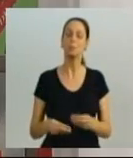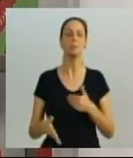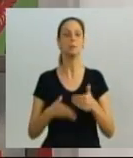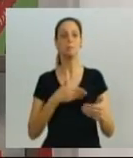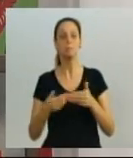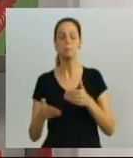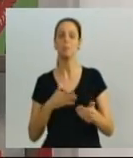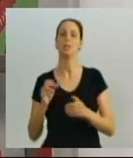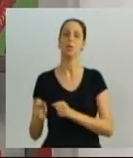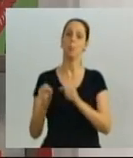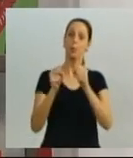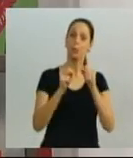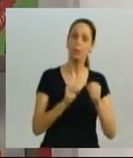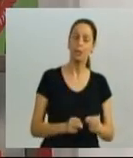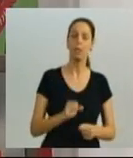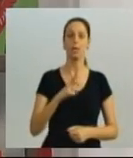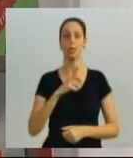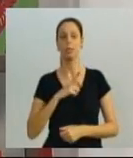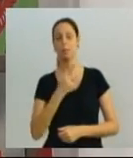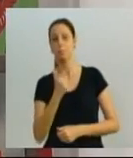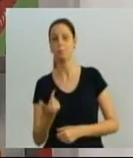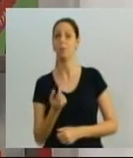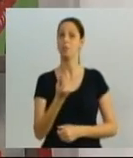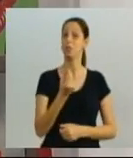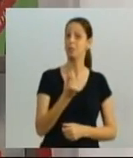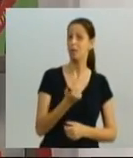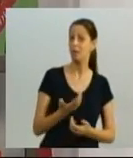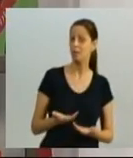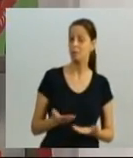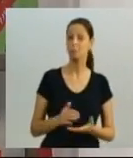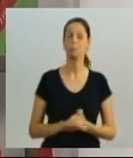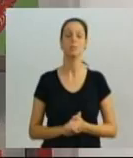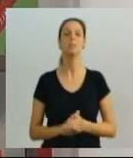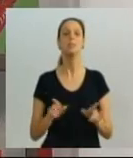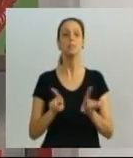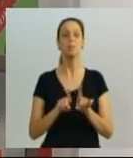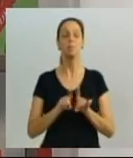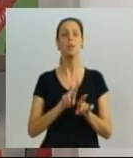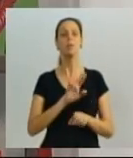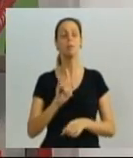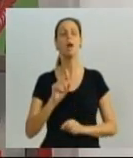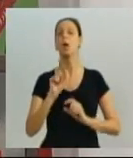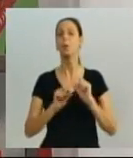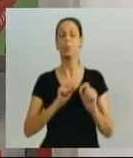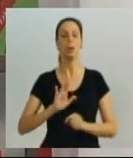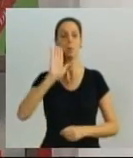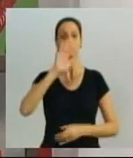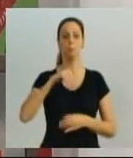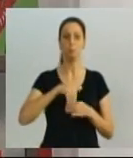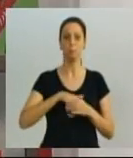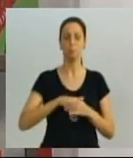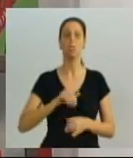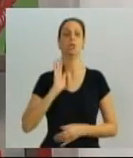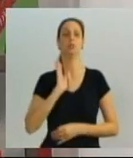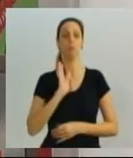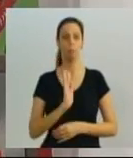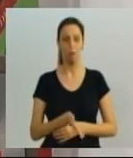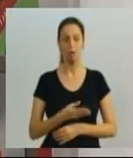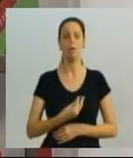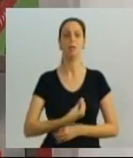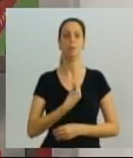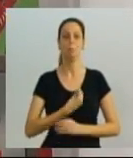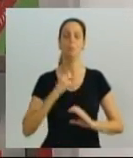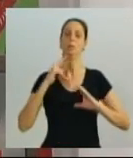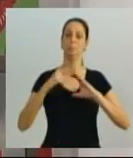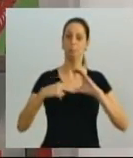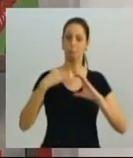do poder, se ele tem dinheiro ou não. E vai fazer os candidatos, os que estão aqui nessa